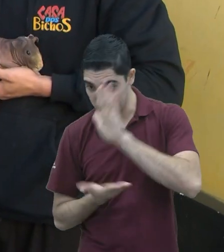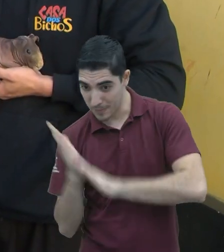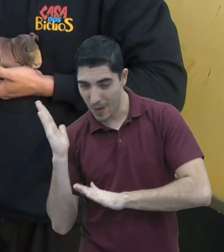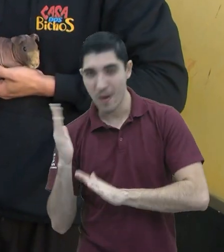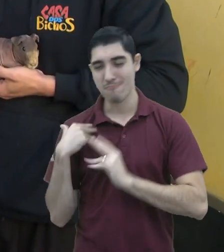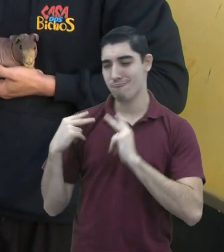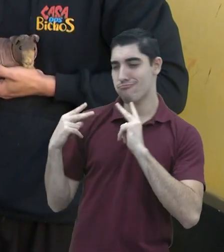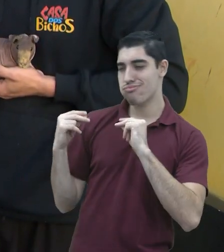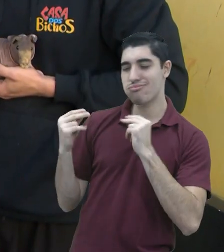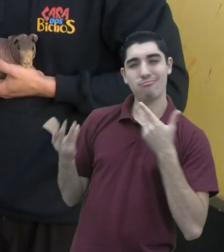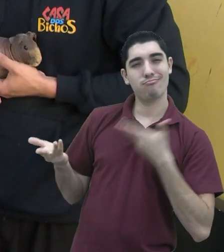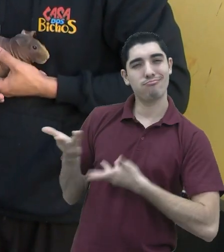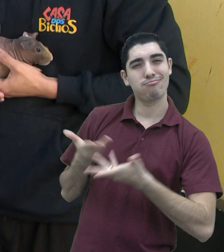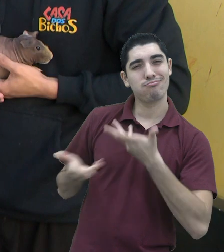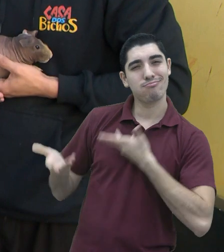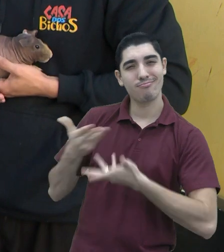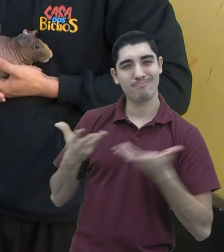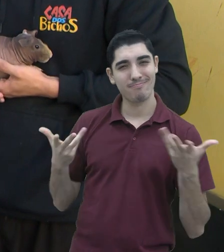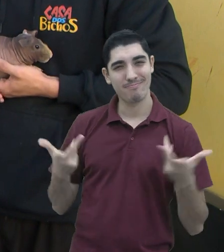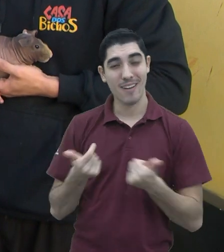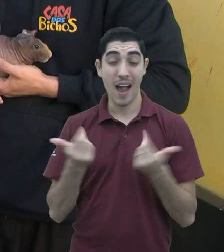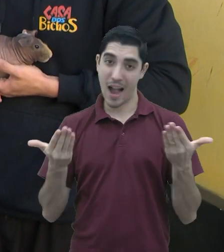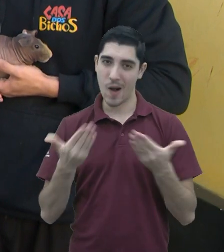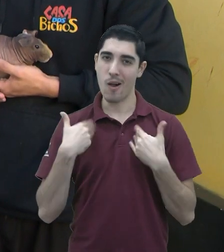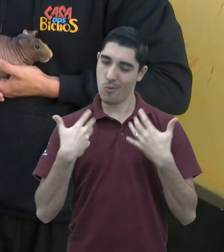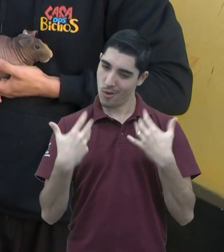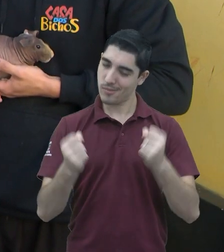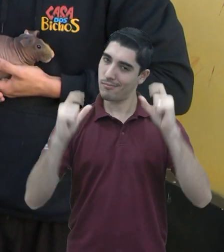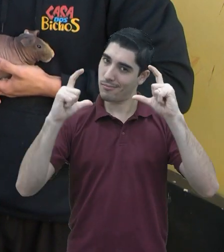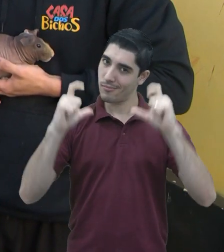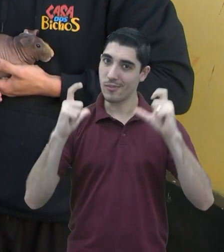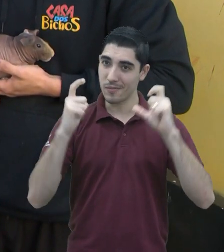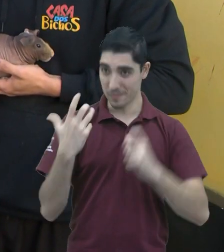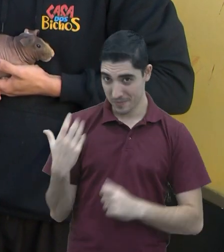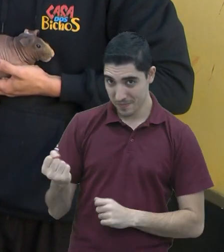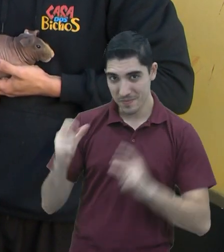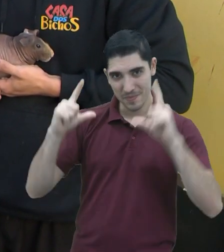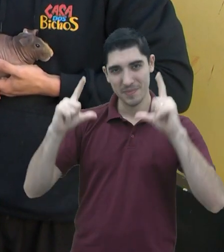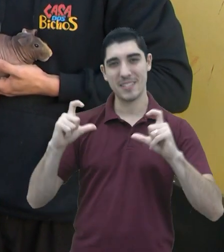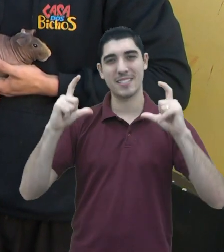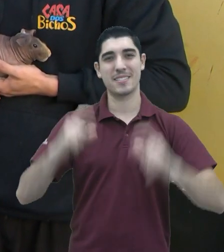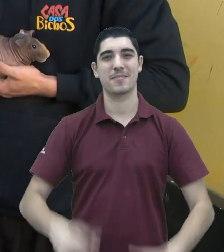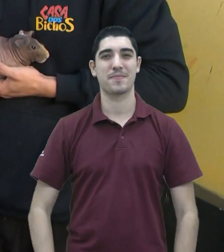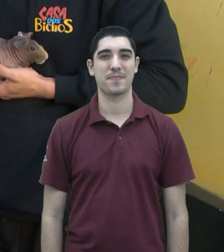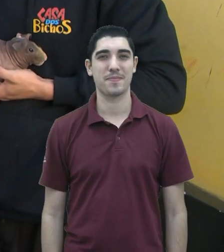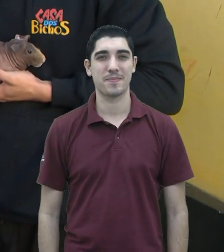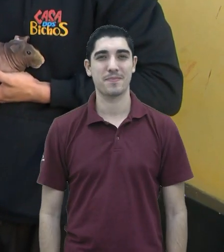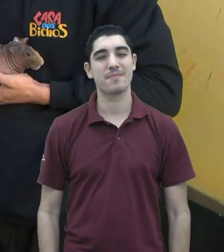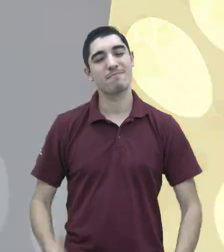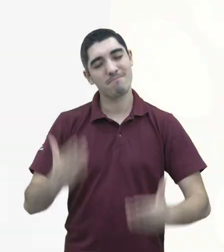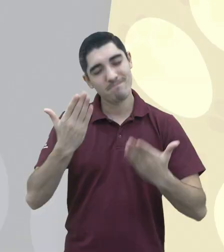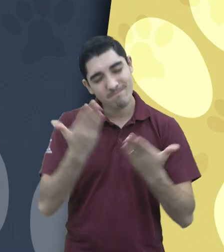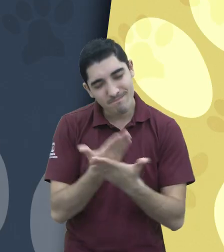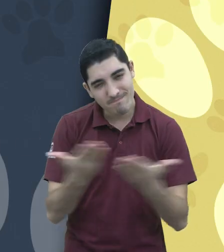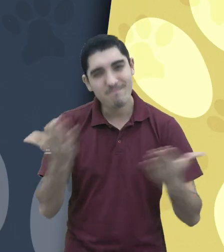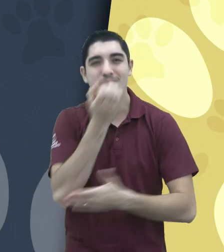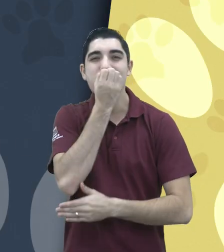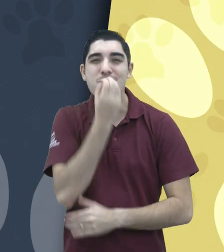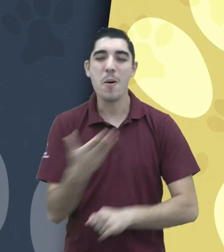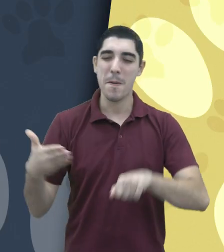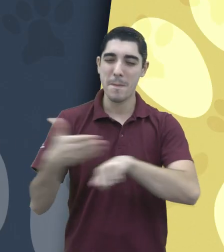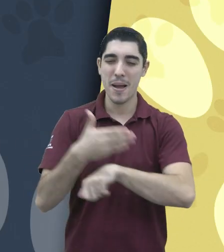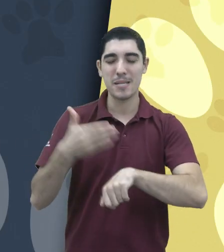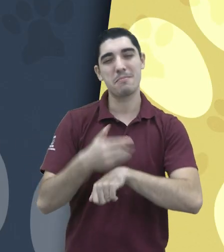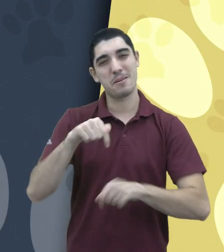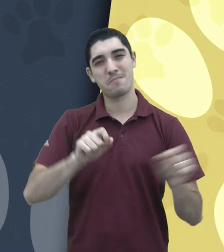embora, depois desse papo tão rico, tão cheio de informações, vou fazer um registro para nossa Galeria Pet. Olha a foto aqui. Muito bom